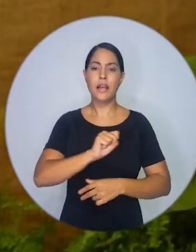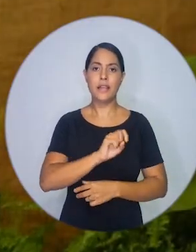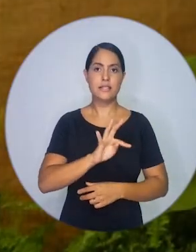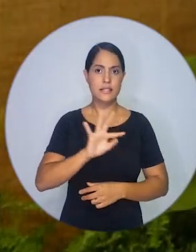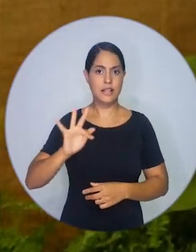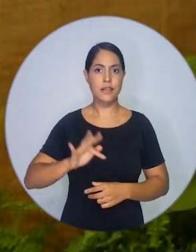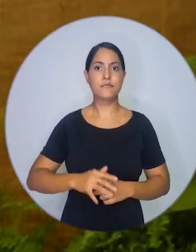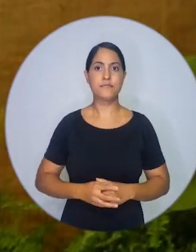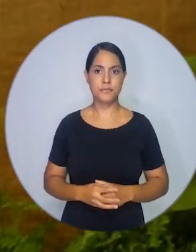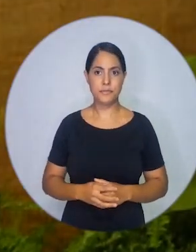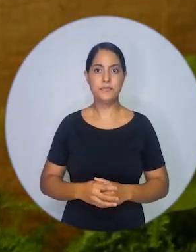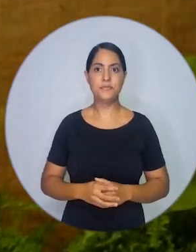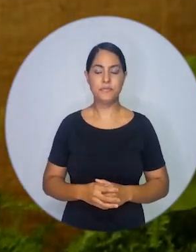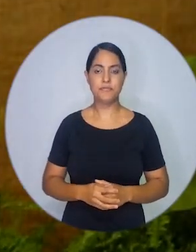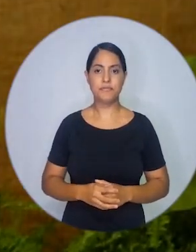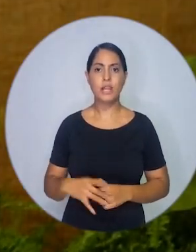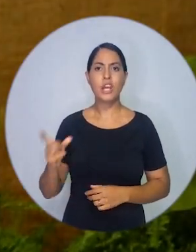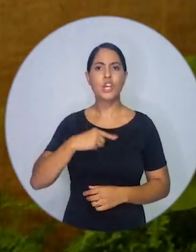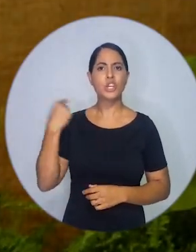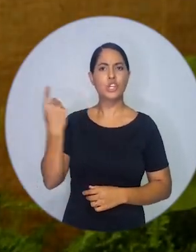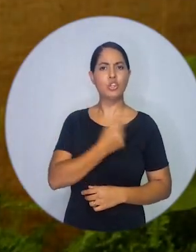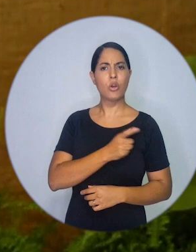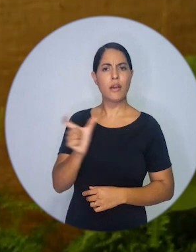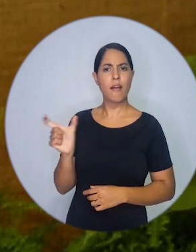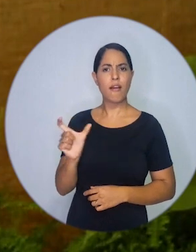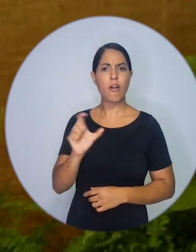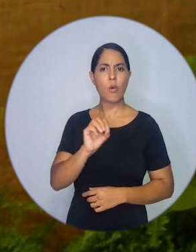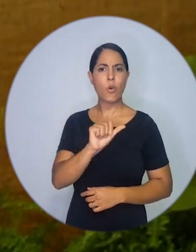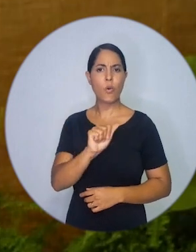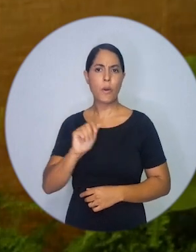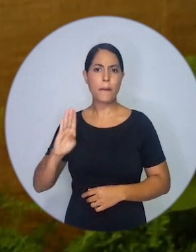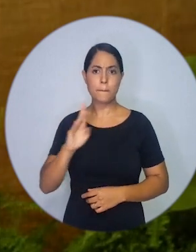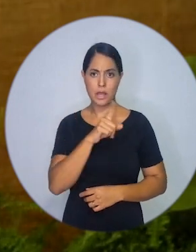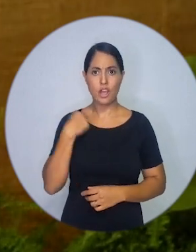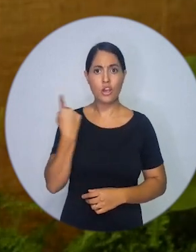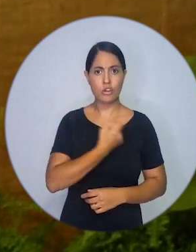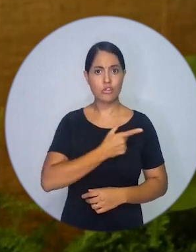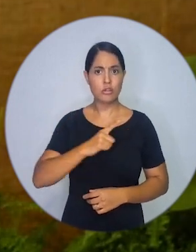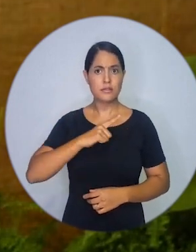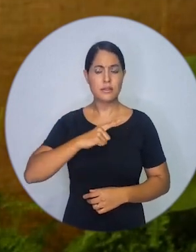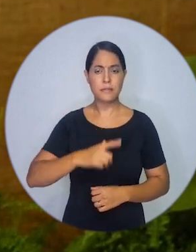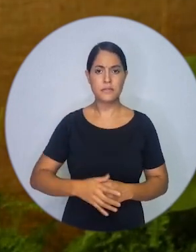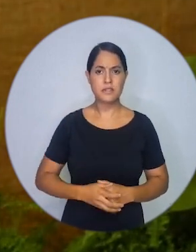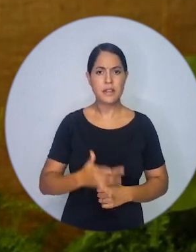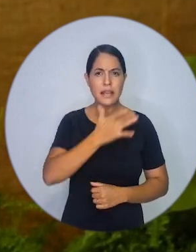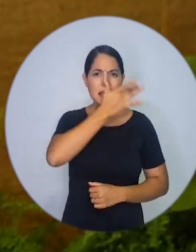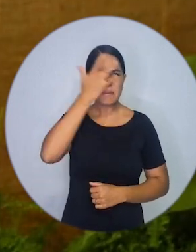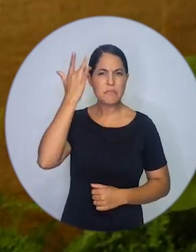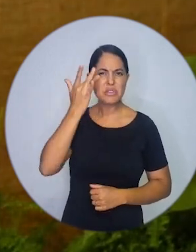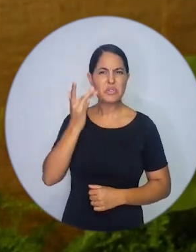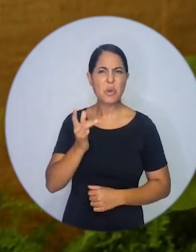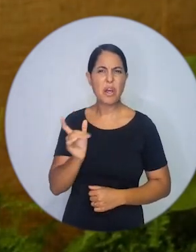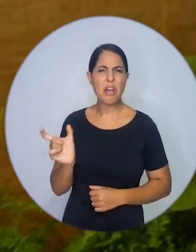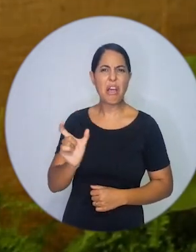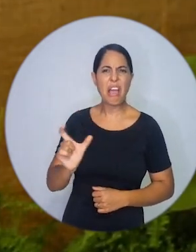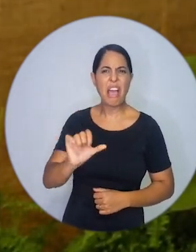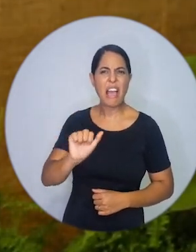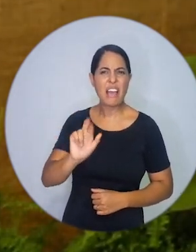essa carteira que cada um de nós temos e carregamos diariamente, que muitos banalizaram e tratam como